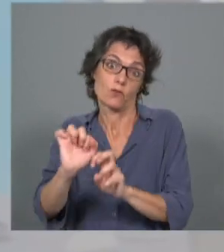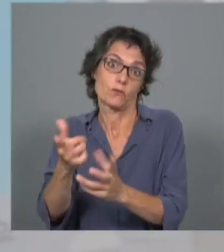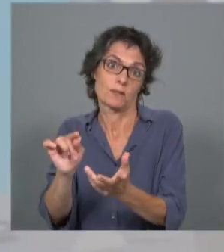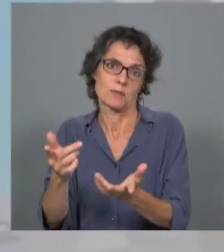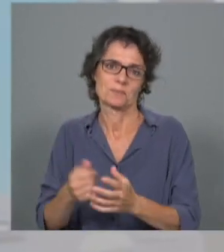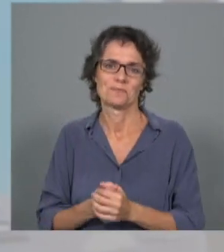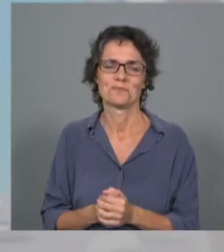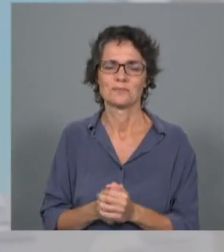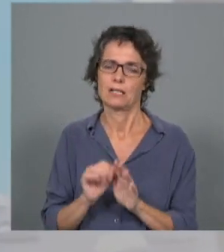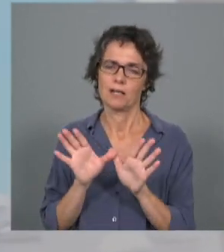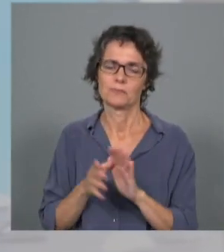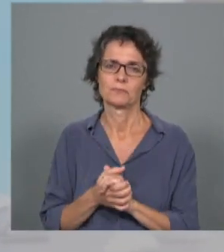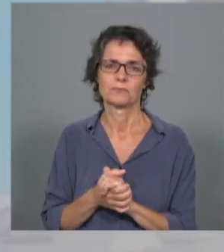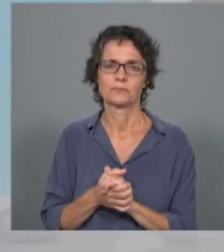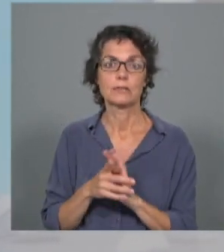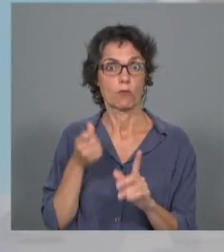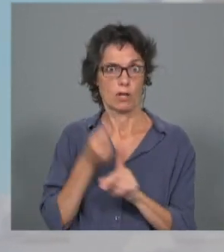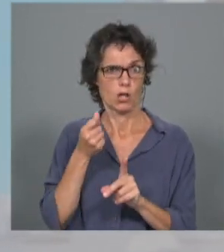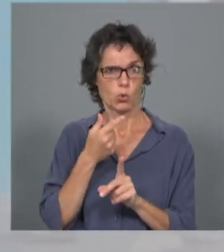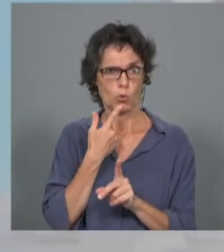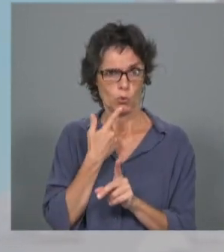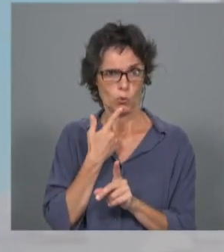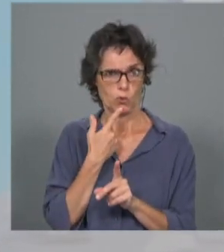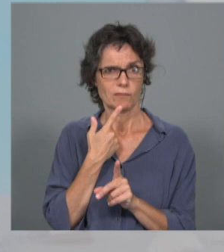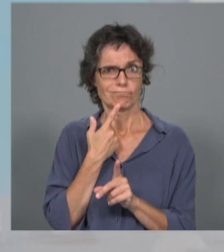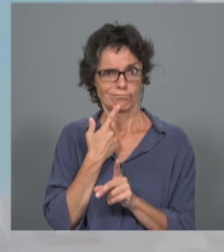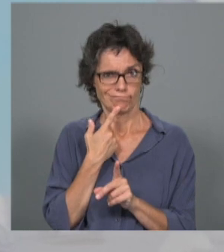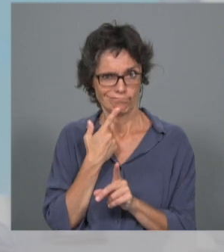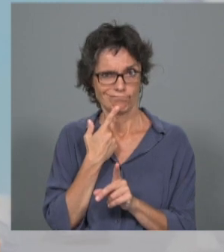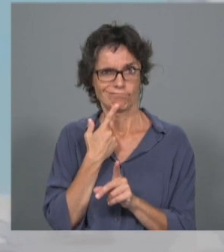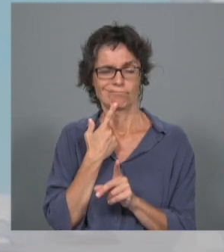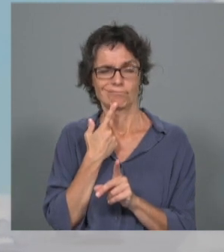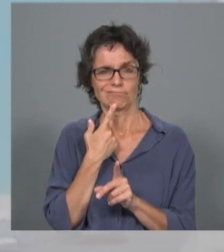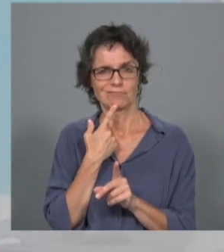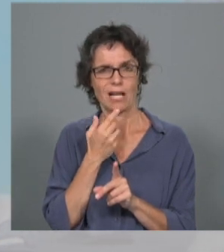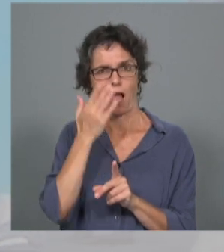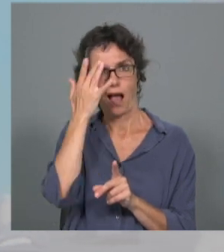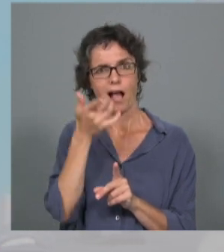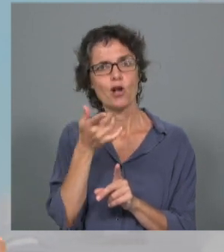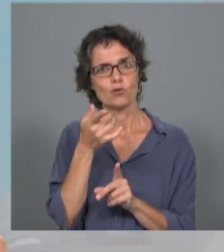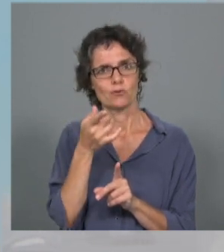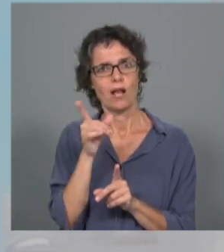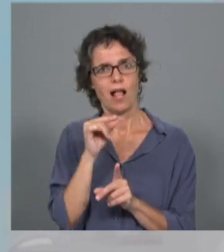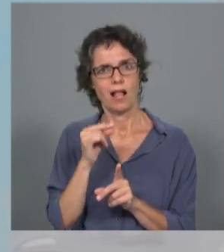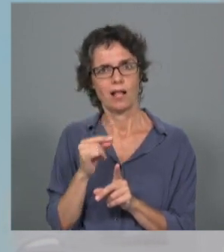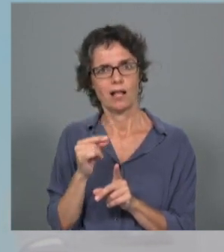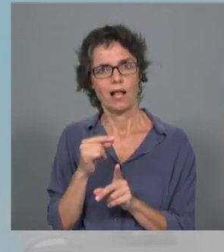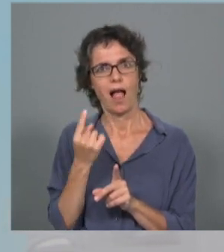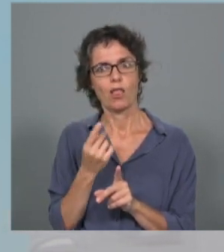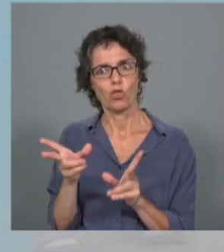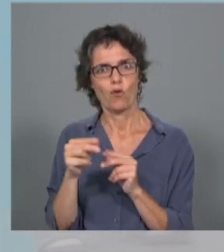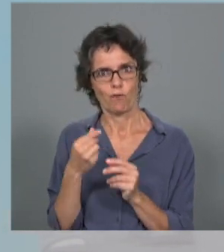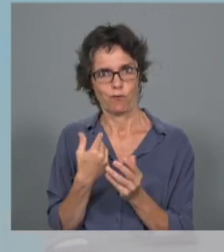investigação. E este é um desafio também que acredito, enfim, que seja inovador e que encara com que